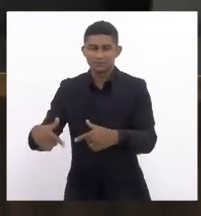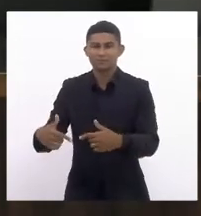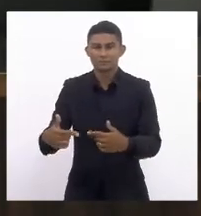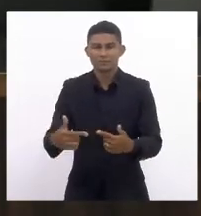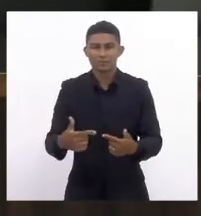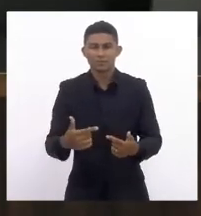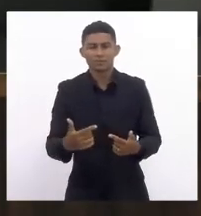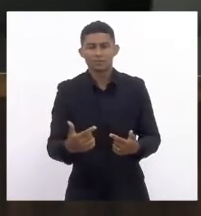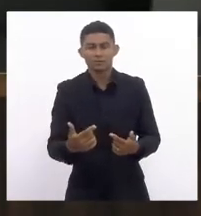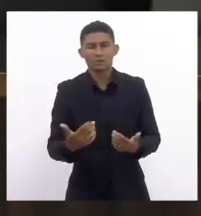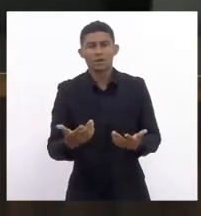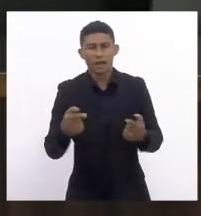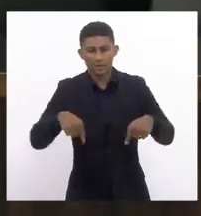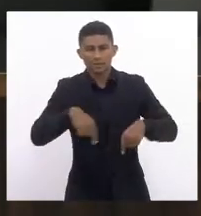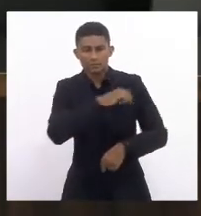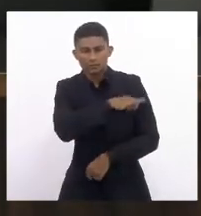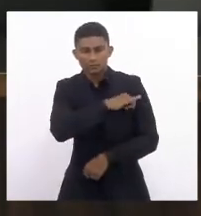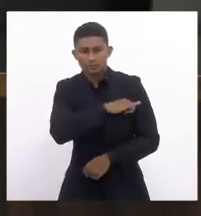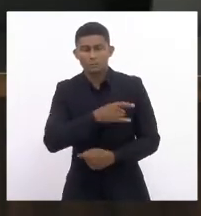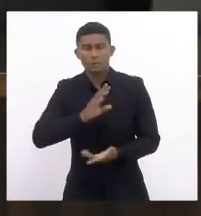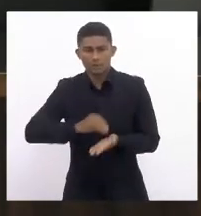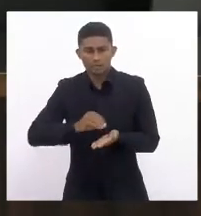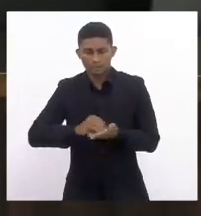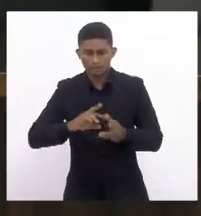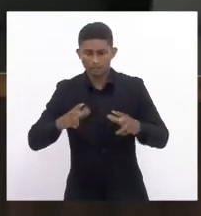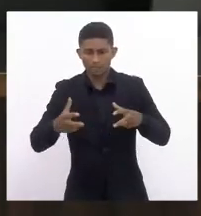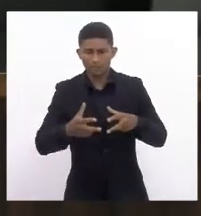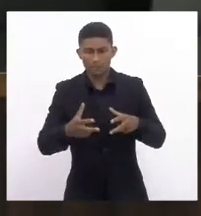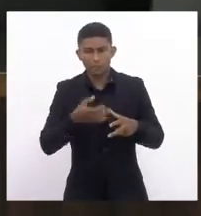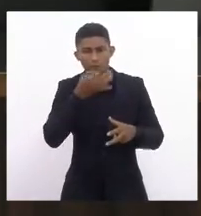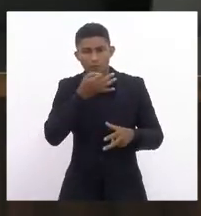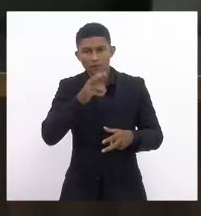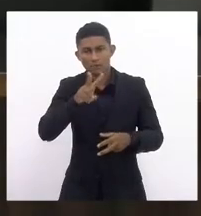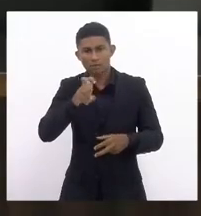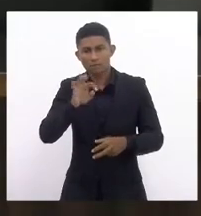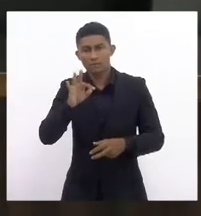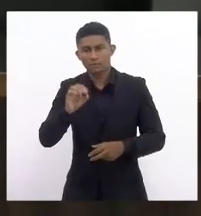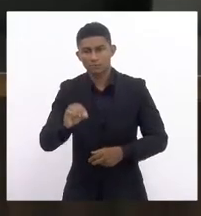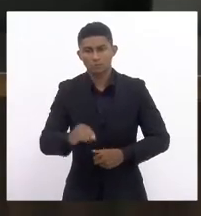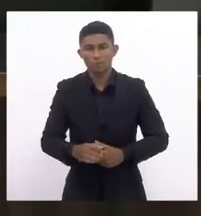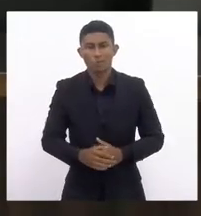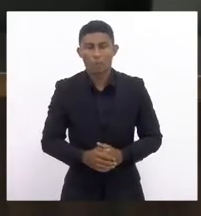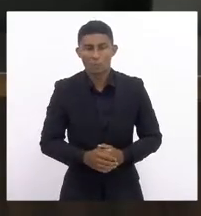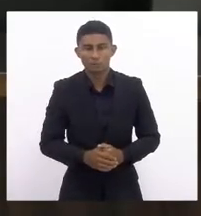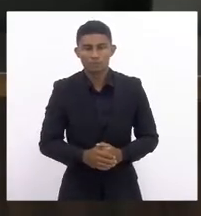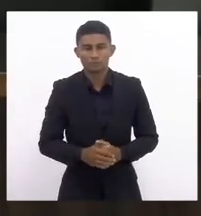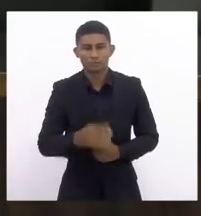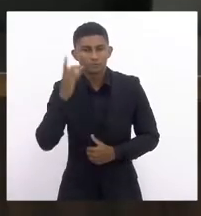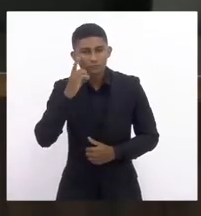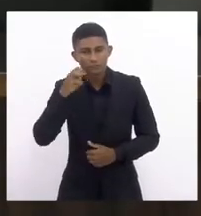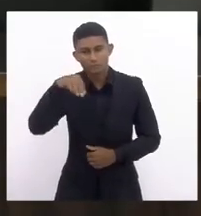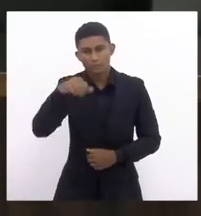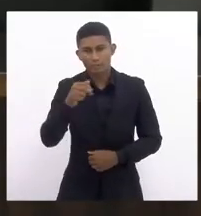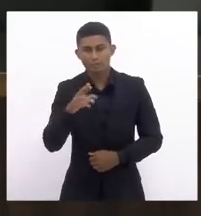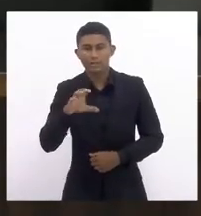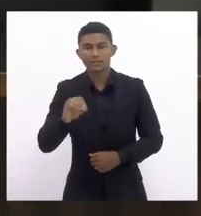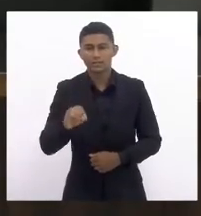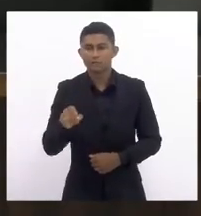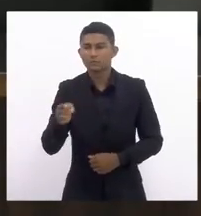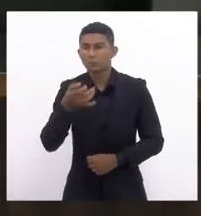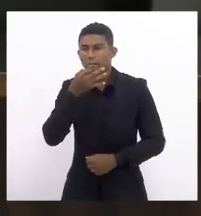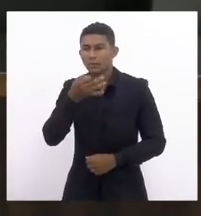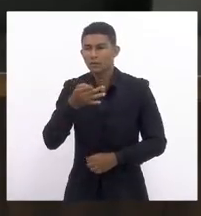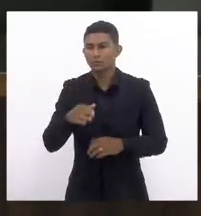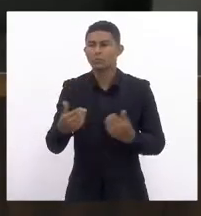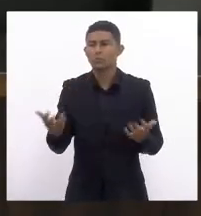Janeiro. Pendente de parecer da Comissão de Emendas Condicionais e Vetos. Deputado Marcelo Dino, qual é o parecer,